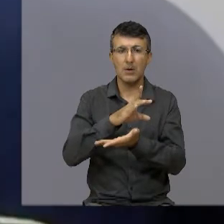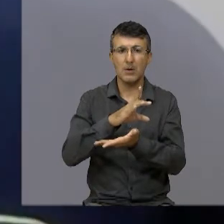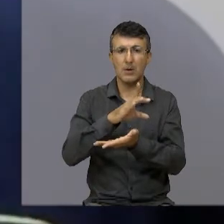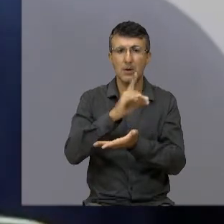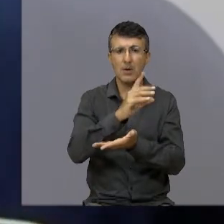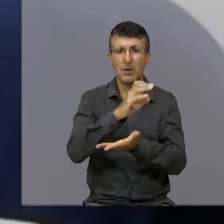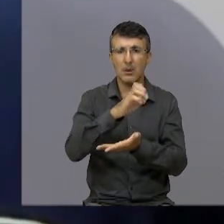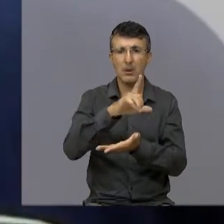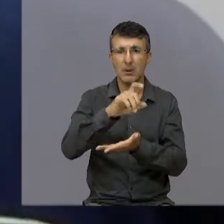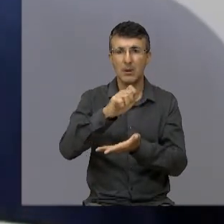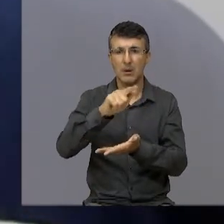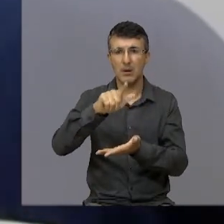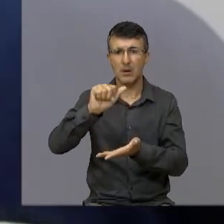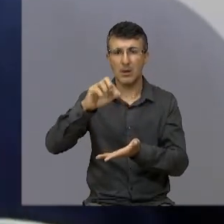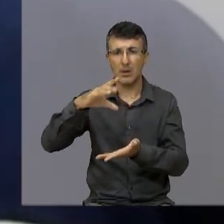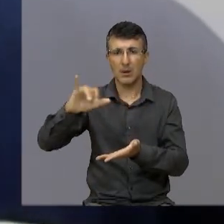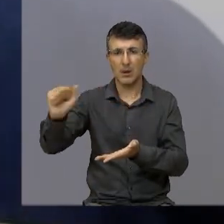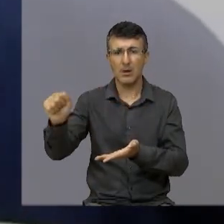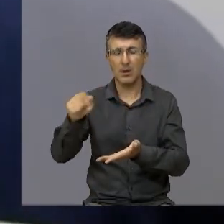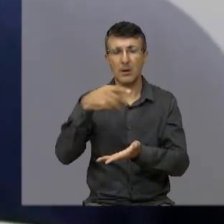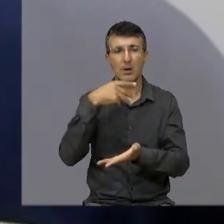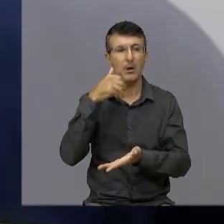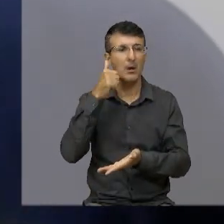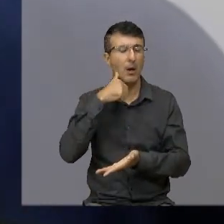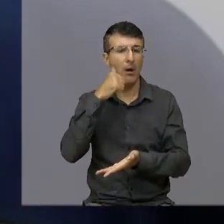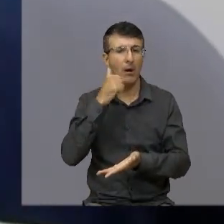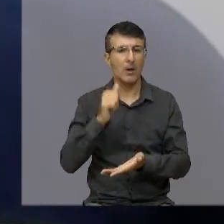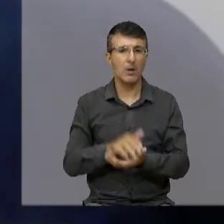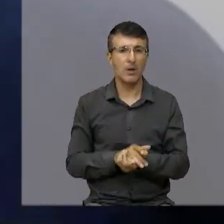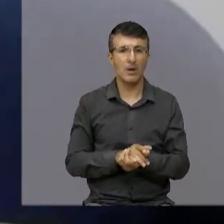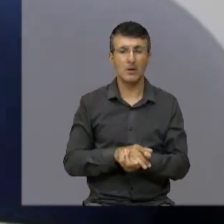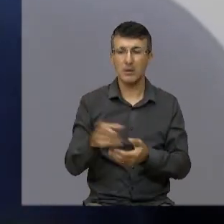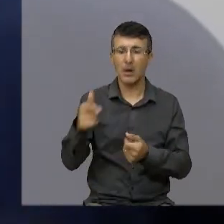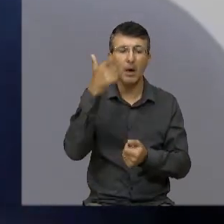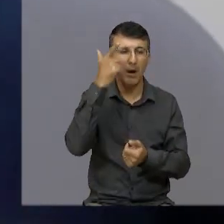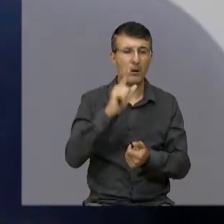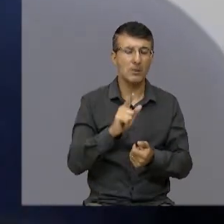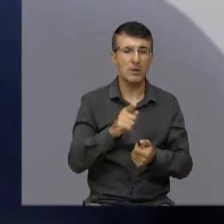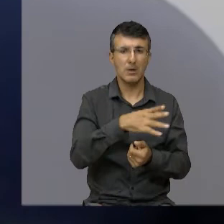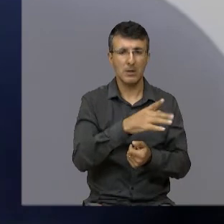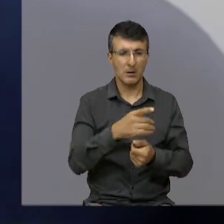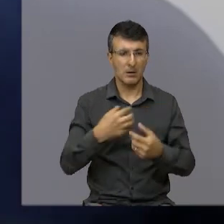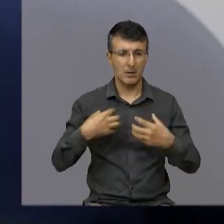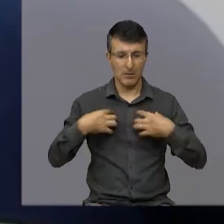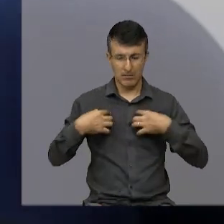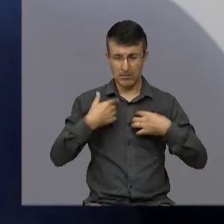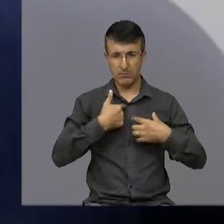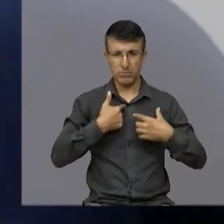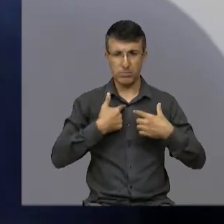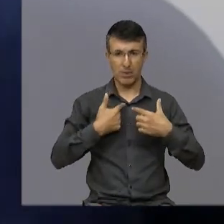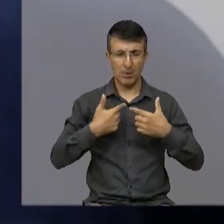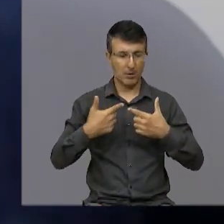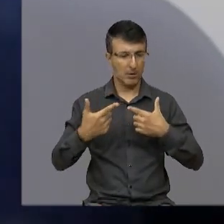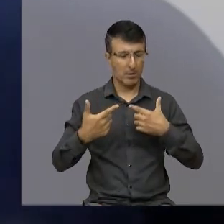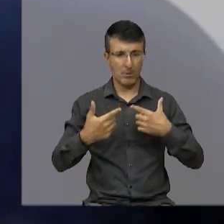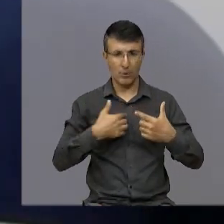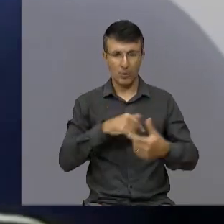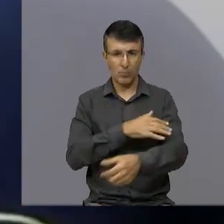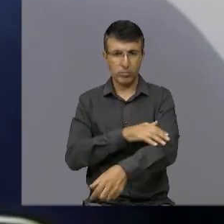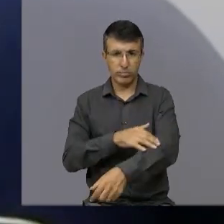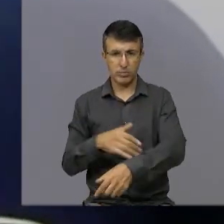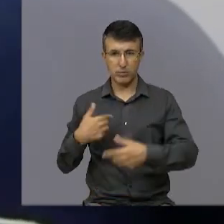os trâmites ali, no plantão. Ela vai conseguir fazer o corpo de delito, vai conseguir ser atendida, vai conseguir a medida